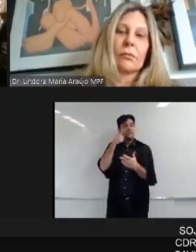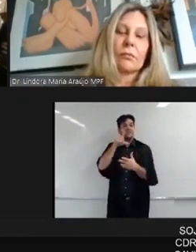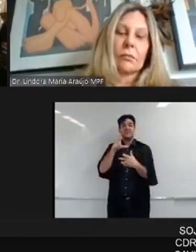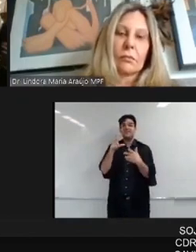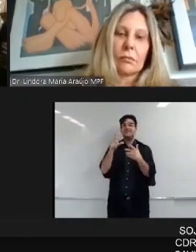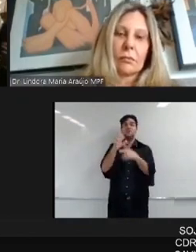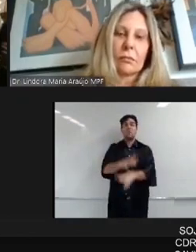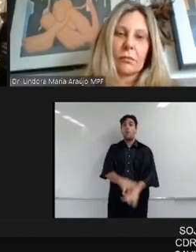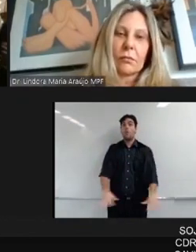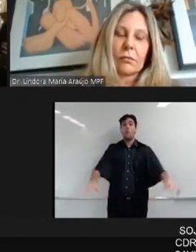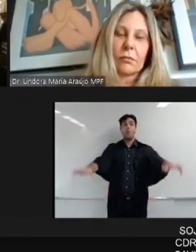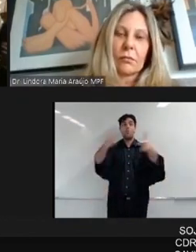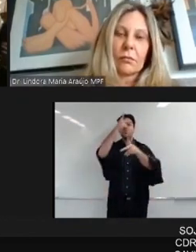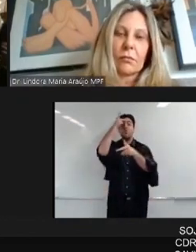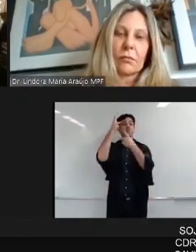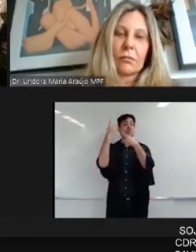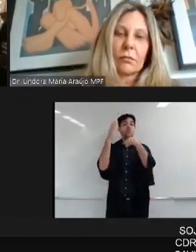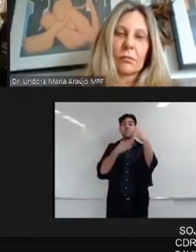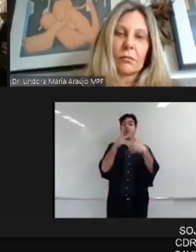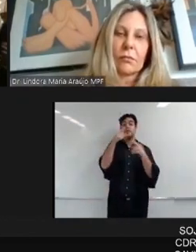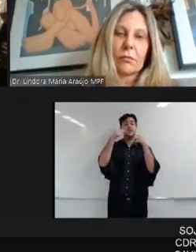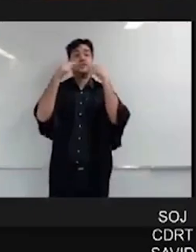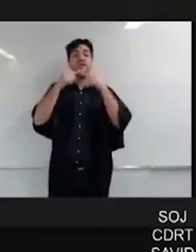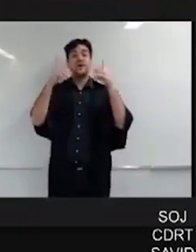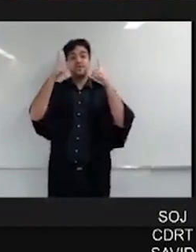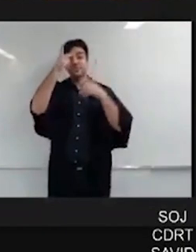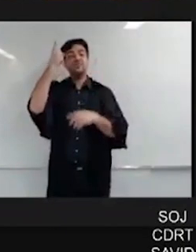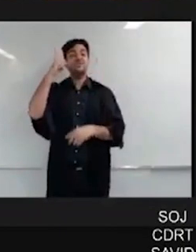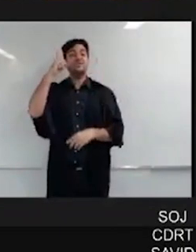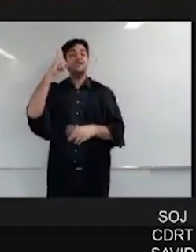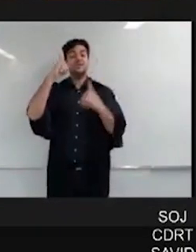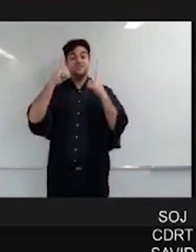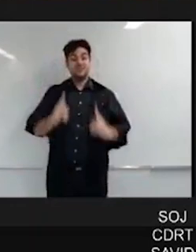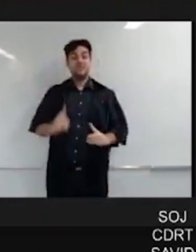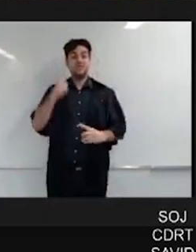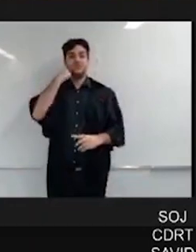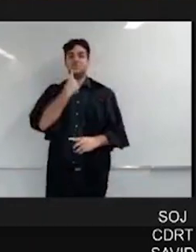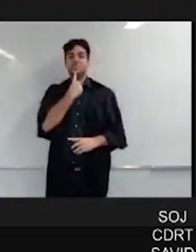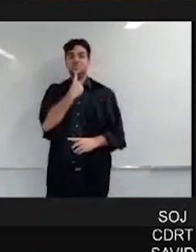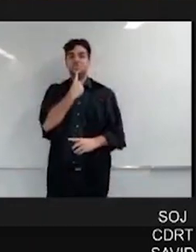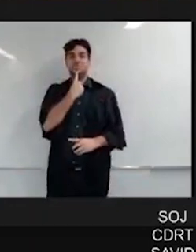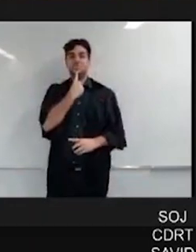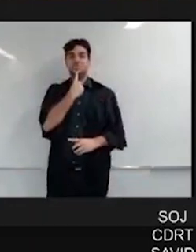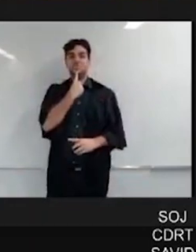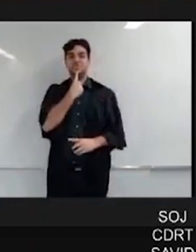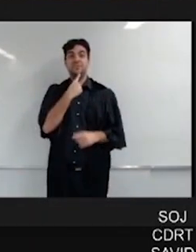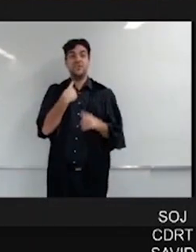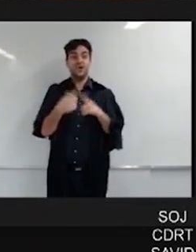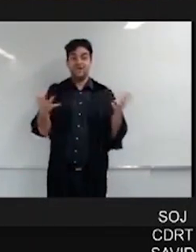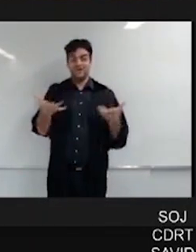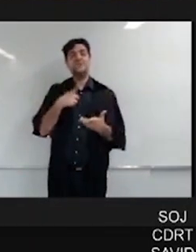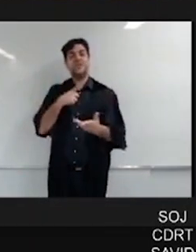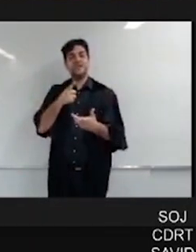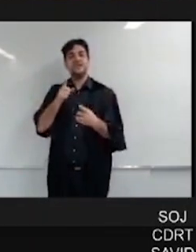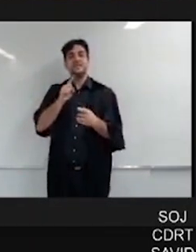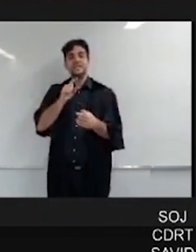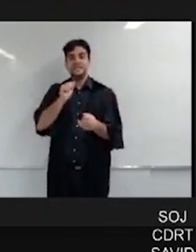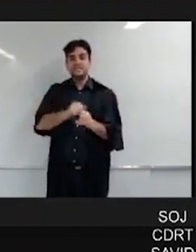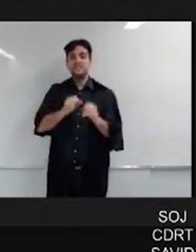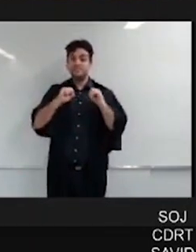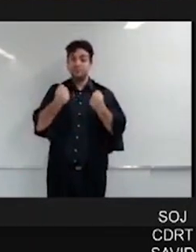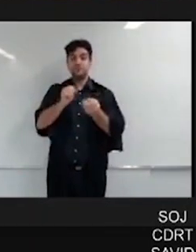todos os cidadãos com deficiência auditiva temos um serviço de tradução e